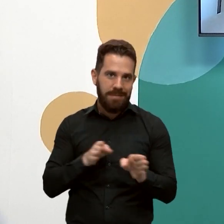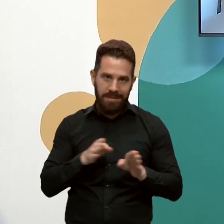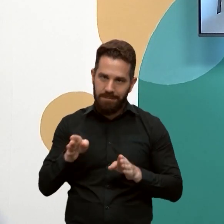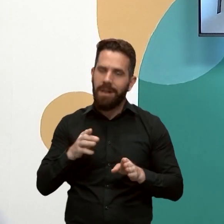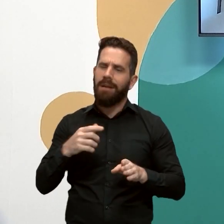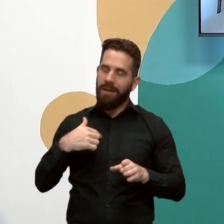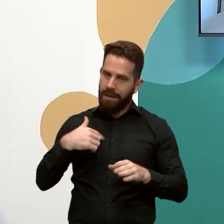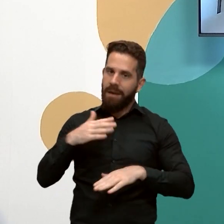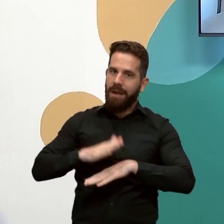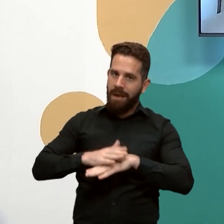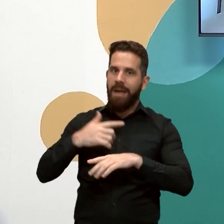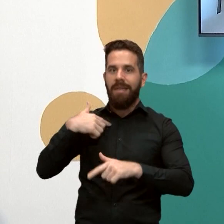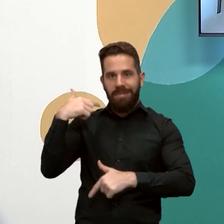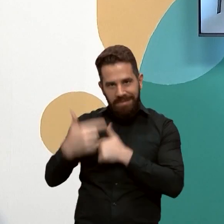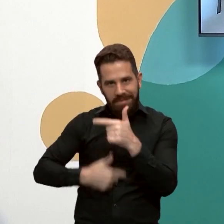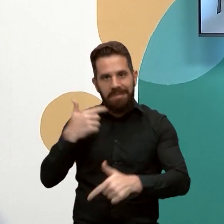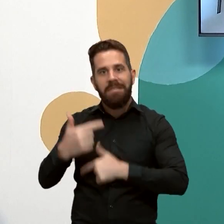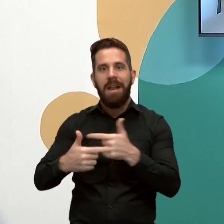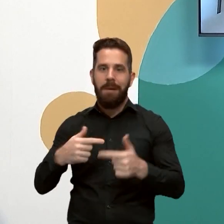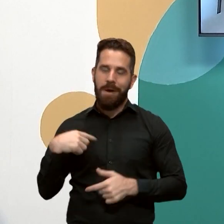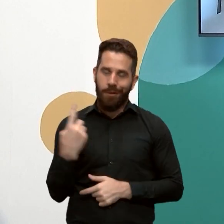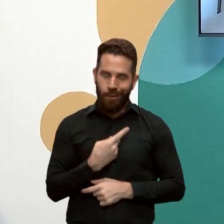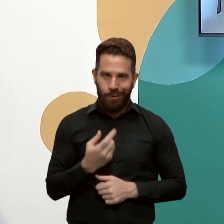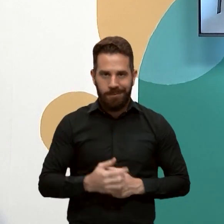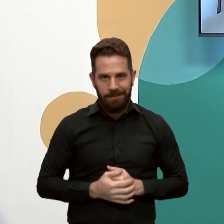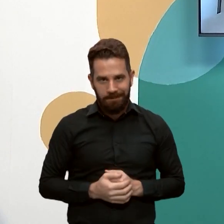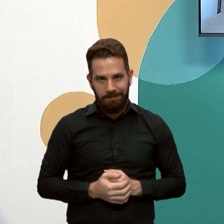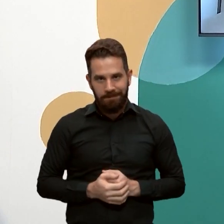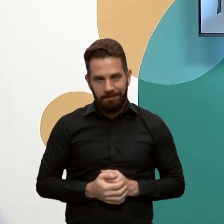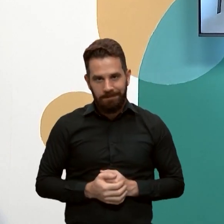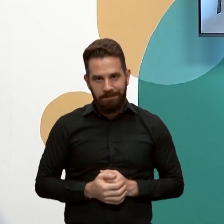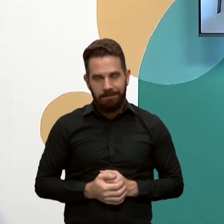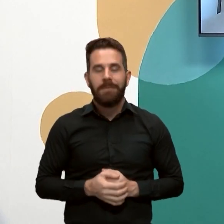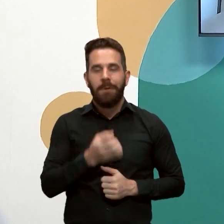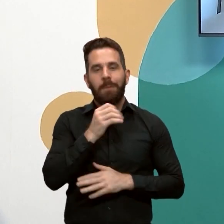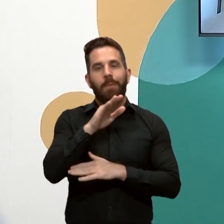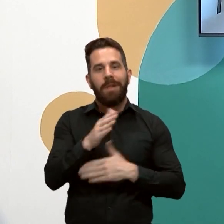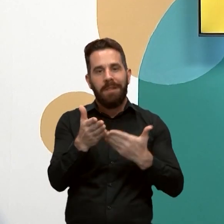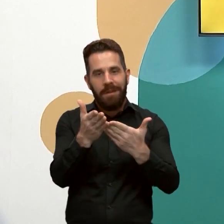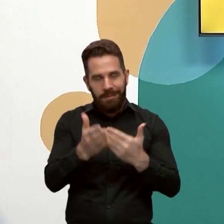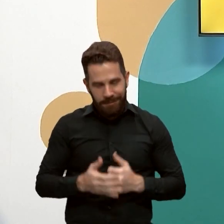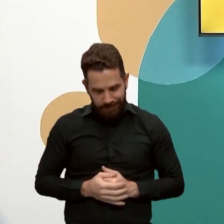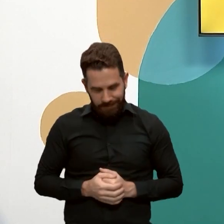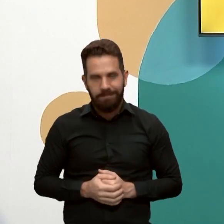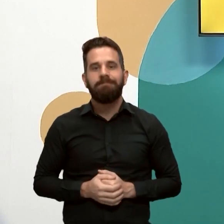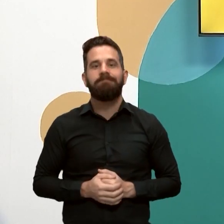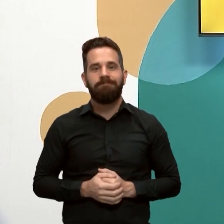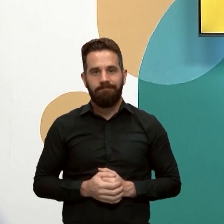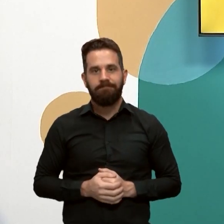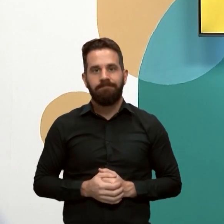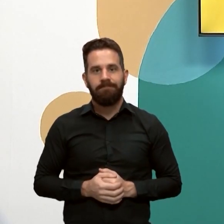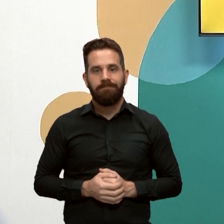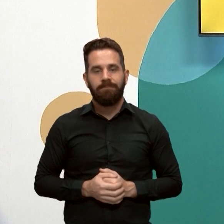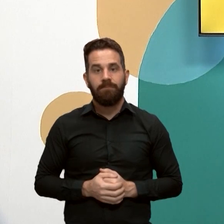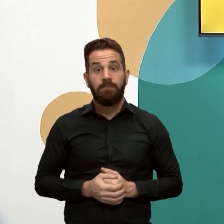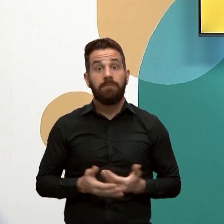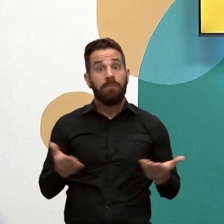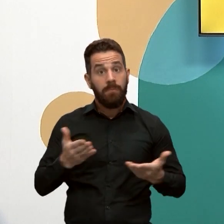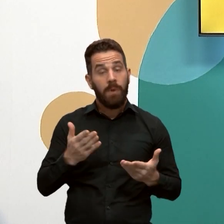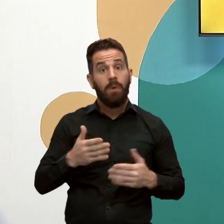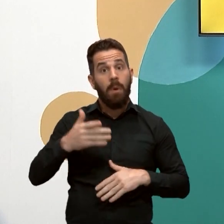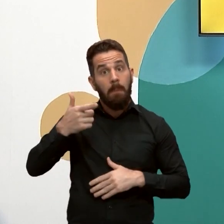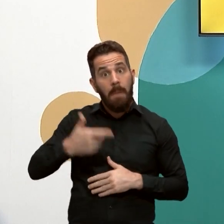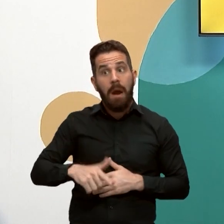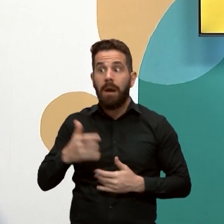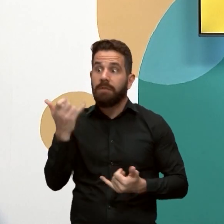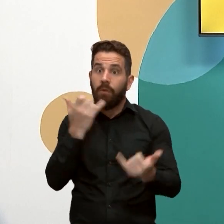trabalho e o caminho que a gente está traçando daqui para frente. Certo. Boa tarde, Flávia. Boa tarde. E agora a gente tem mais informações